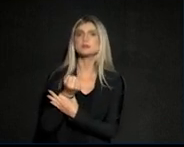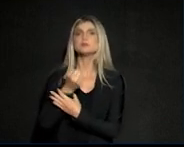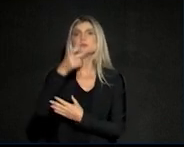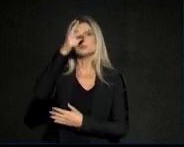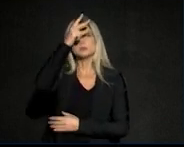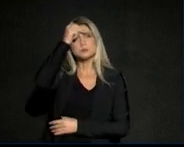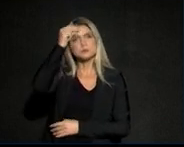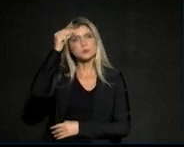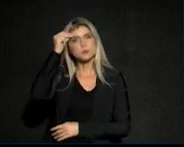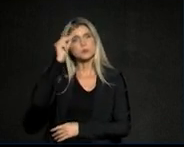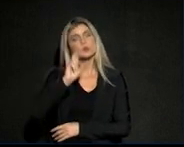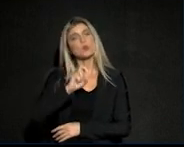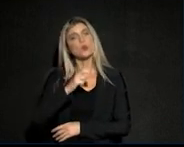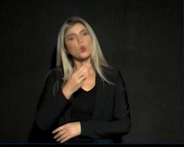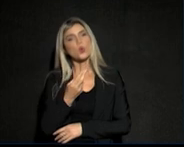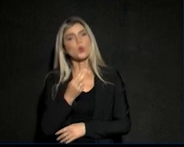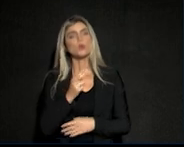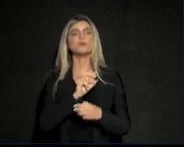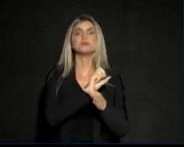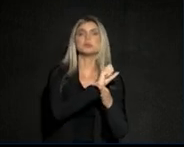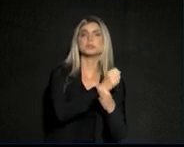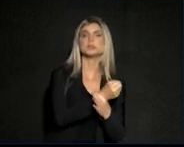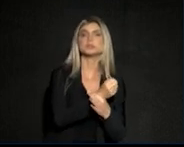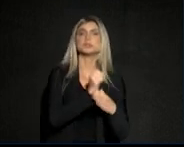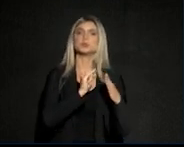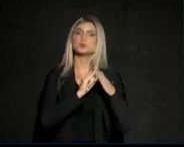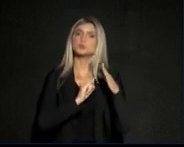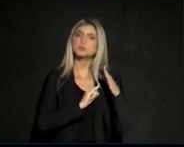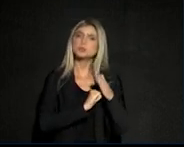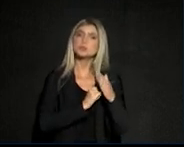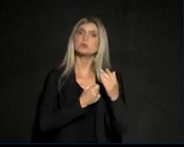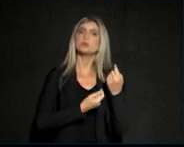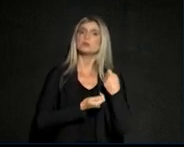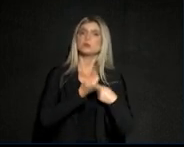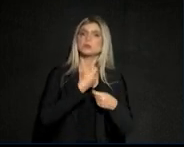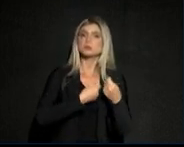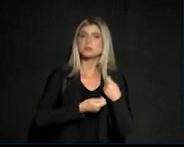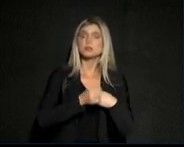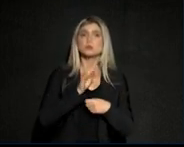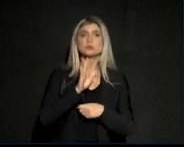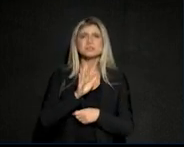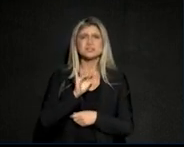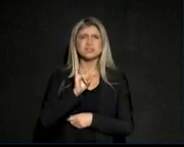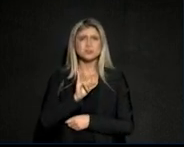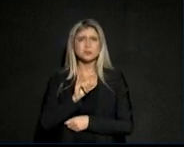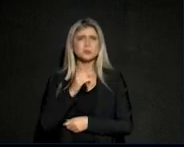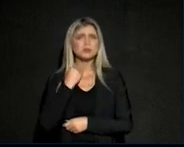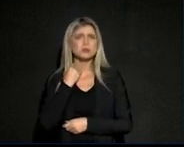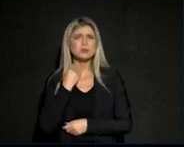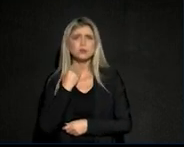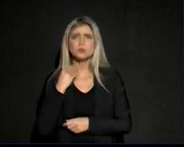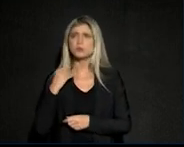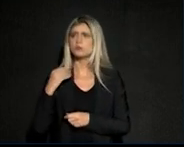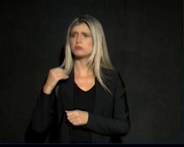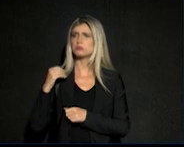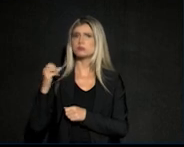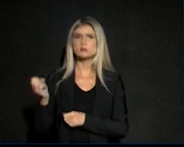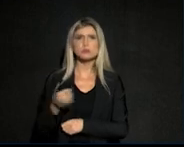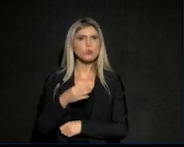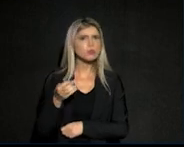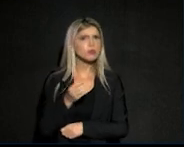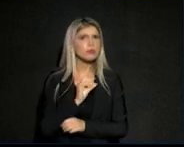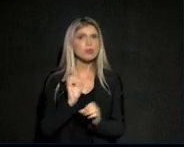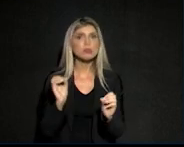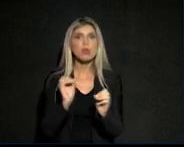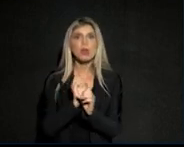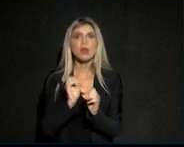risco de instituição financeira e um banco que não assumir risco no gerenciar risco não moderniza sua ferramenta de Gestão de Risco você